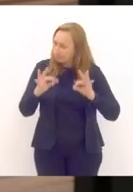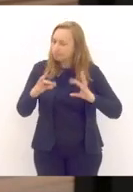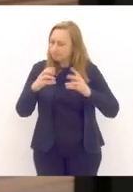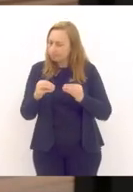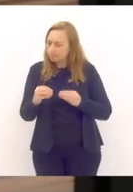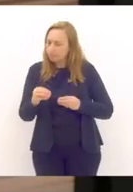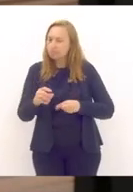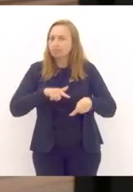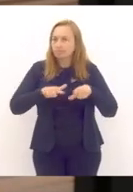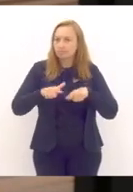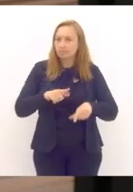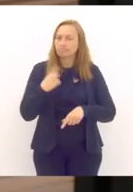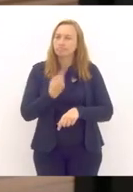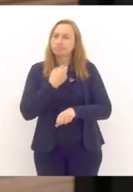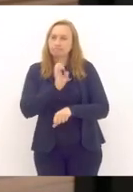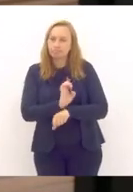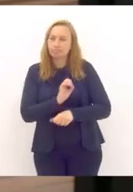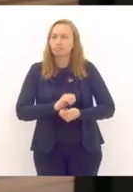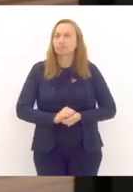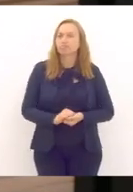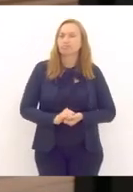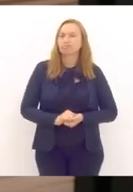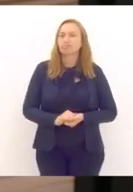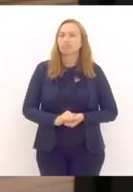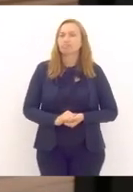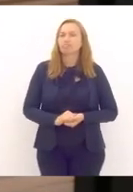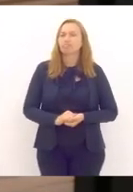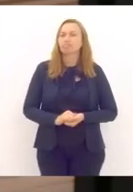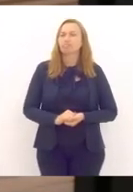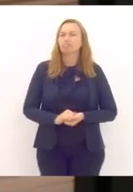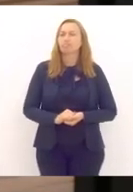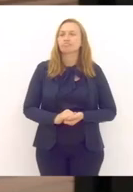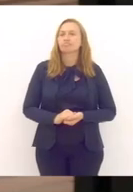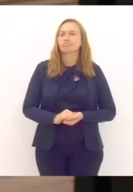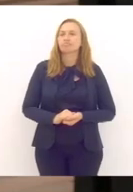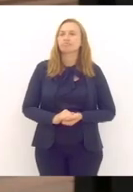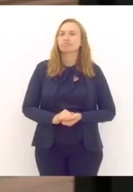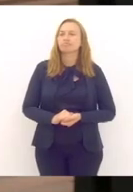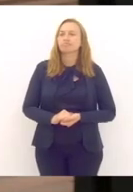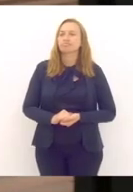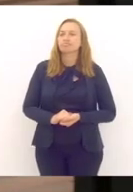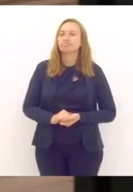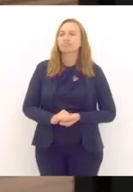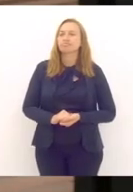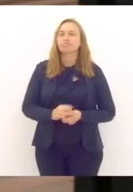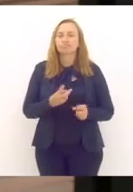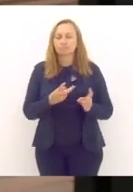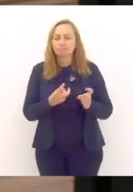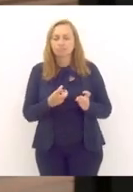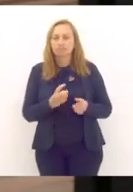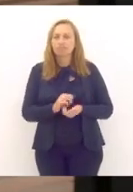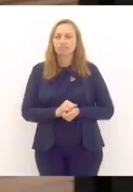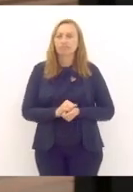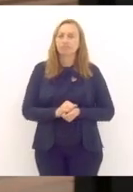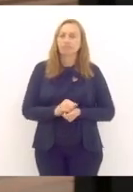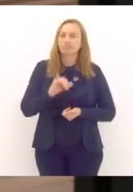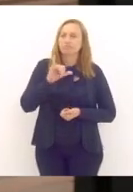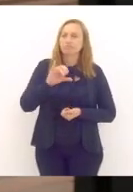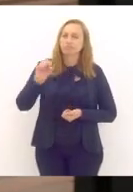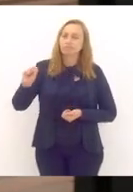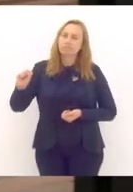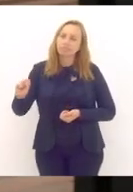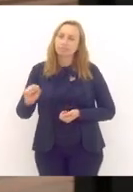feito pelo nosso Estado. Eu notei, secretário Leonardo, que o ICMS, como dito por